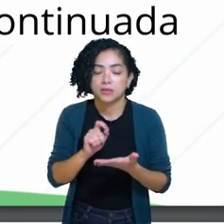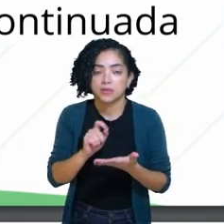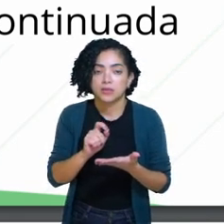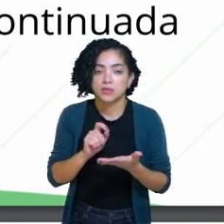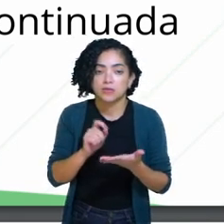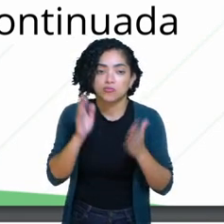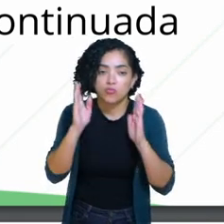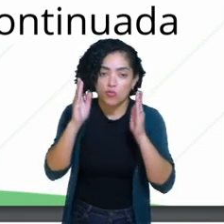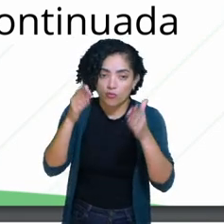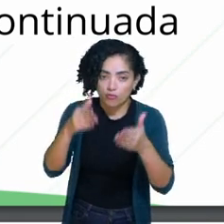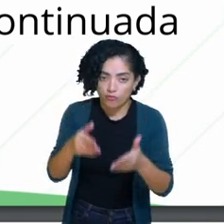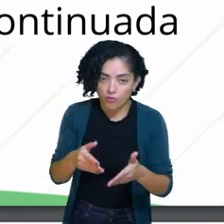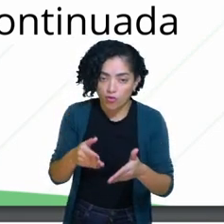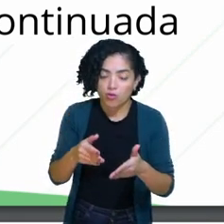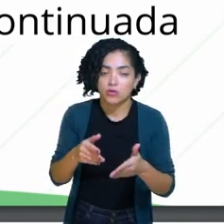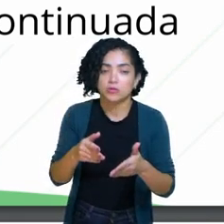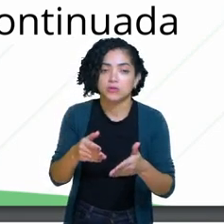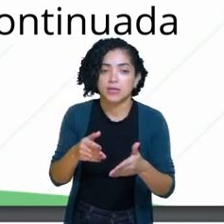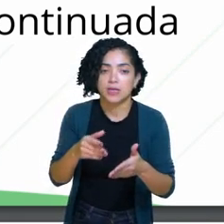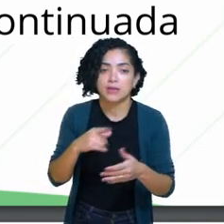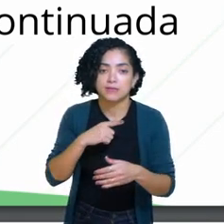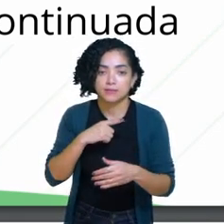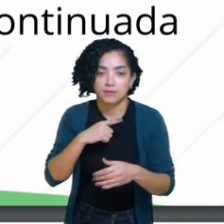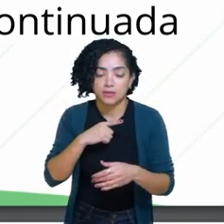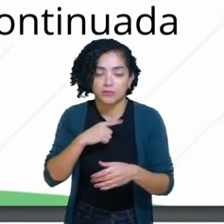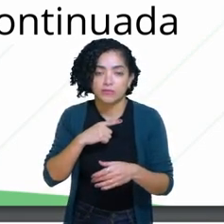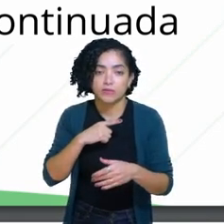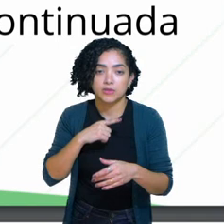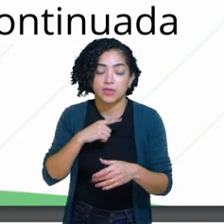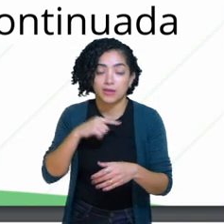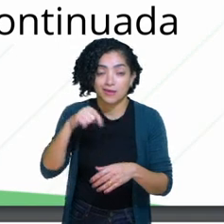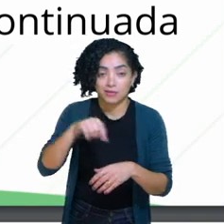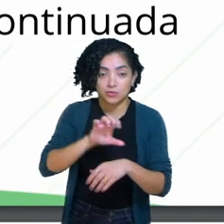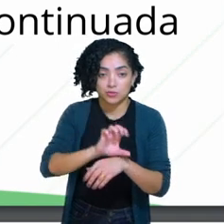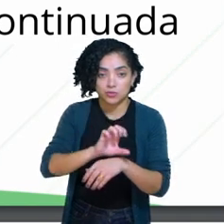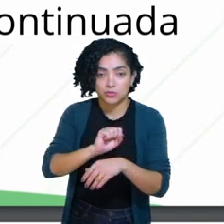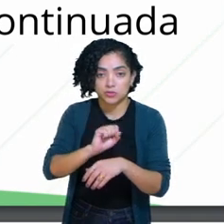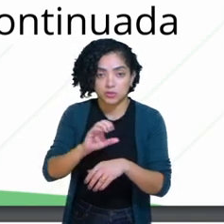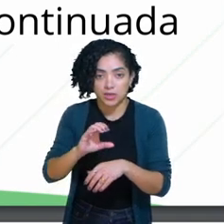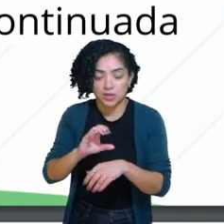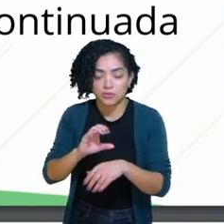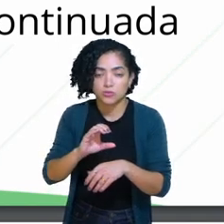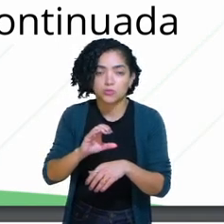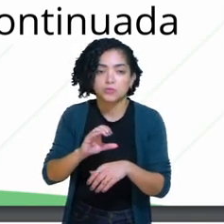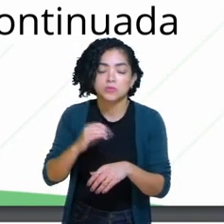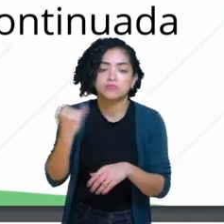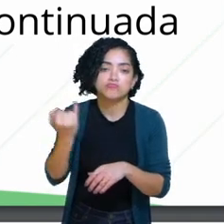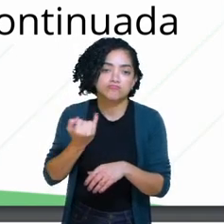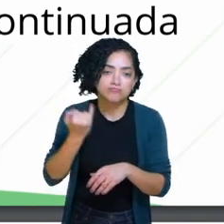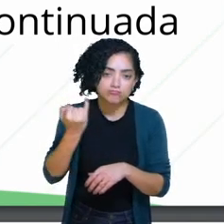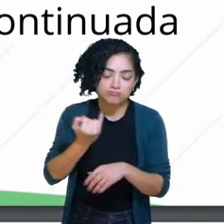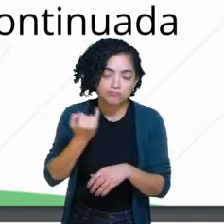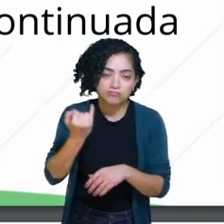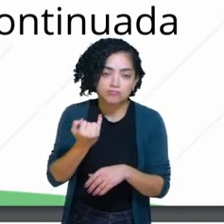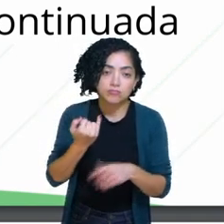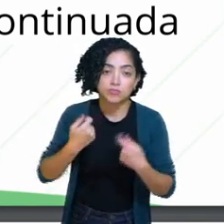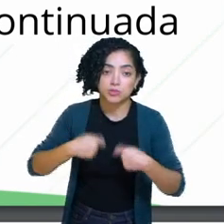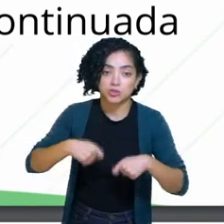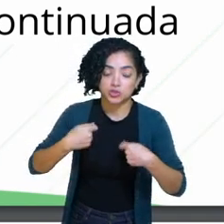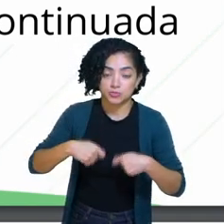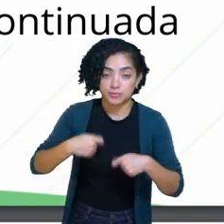fórum eh de de formação no estado de grande relevância né então é precisamos